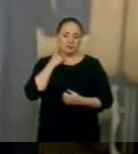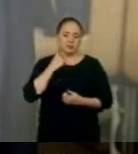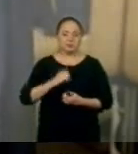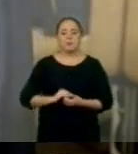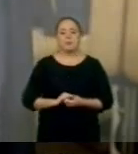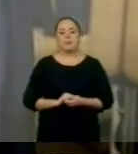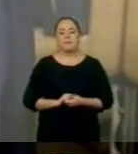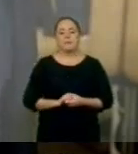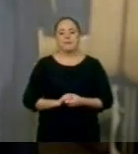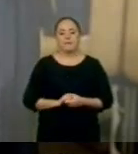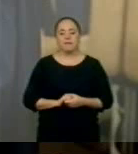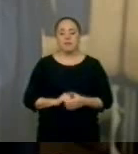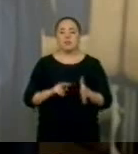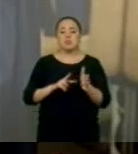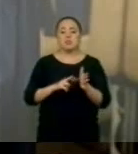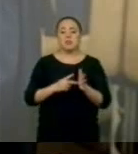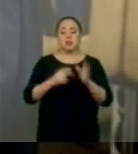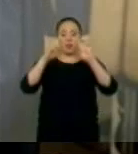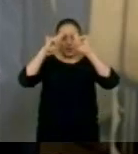mas de respeito ao voto do povo.